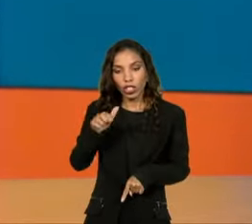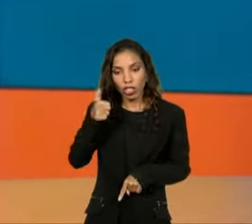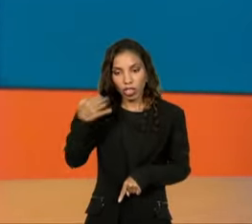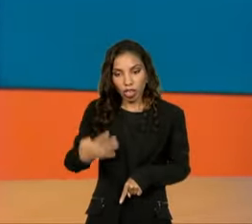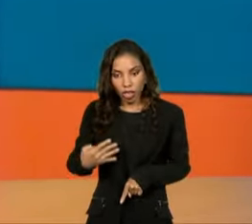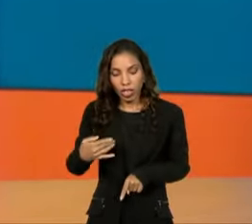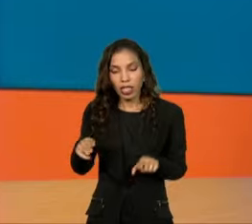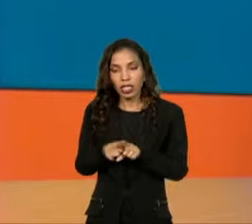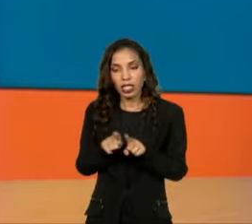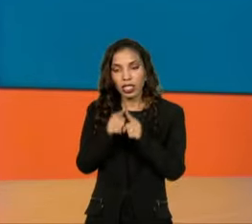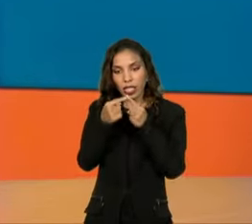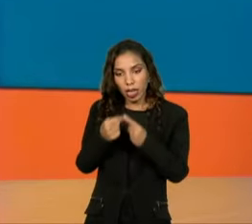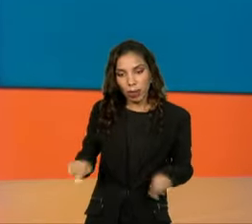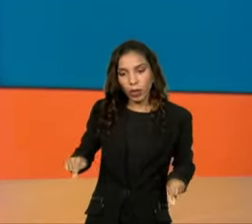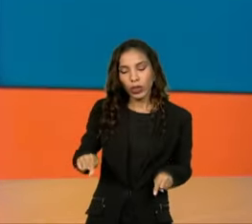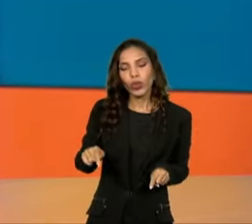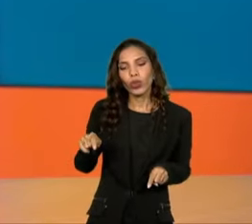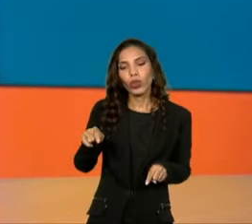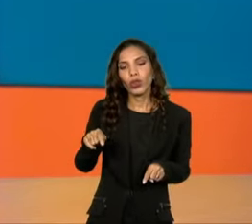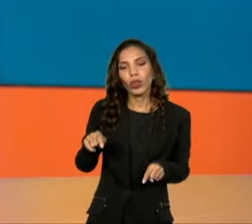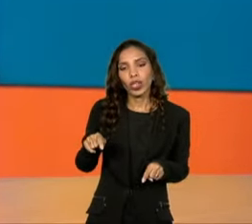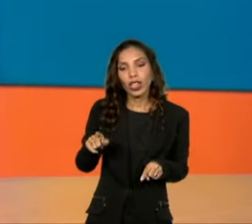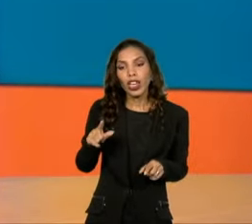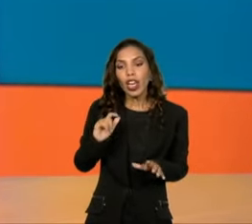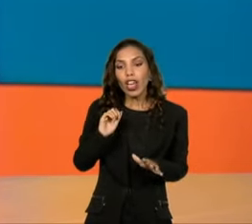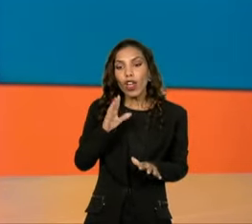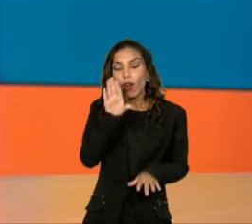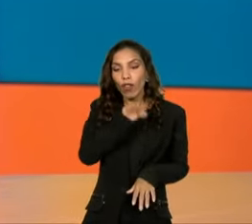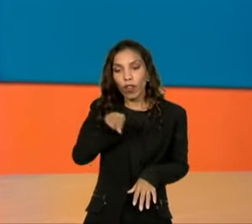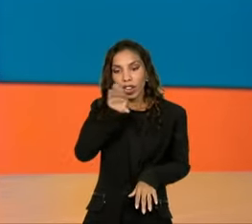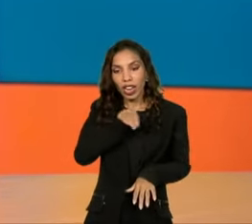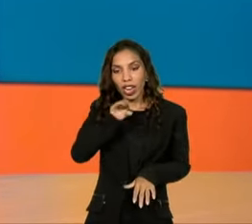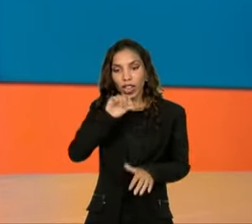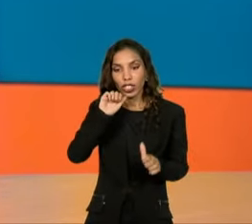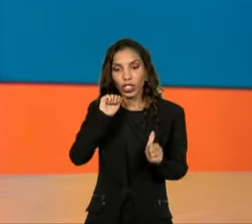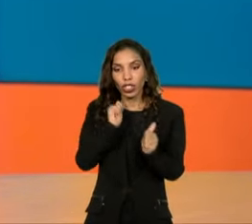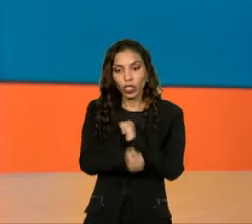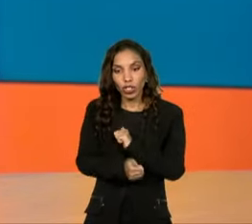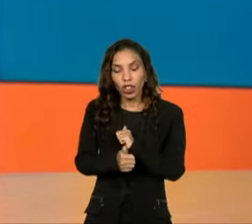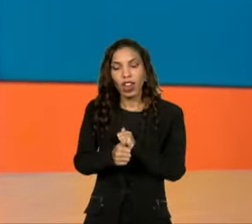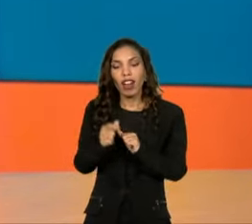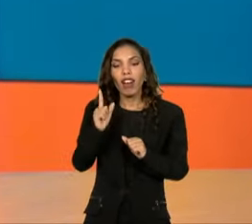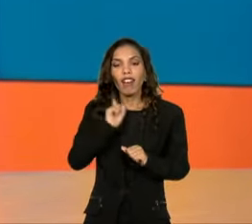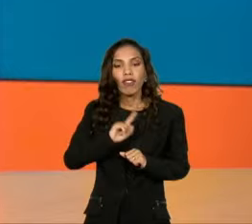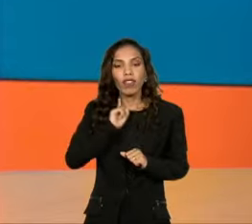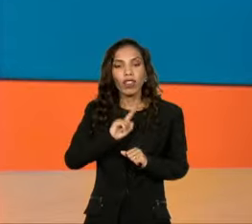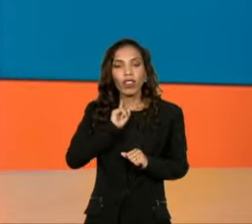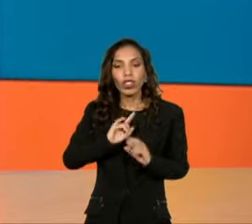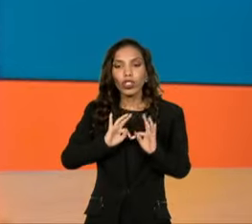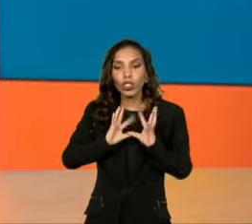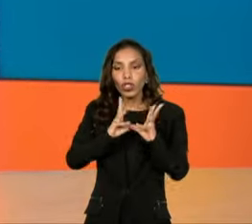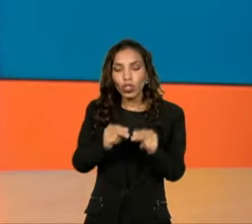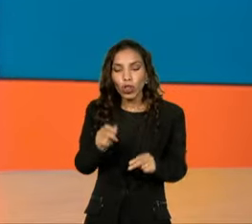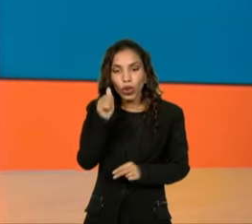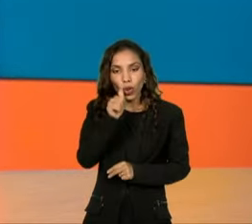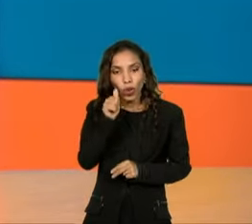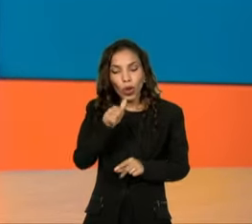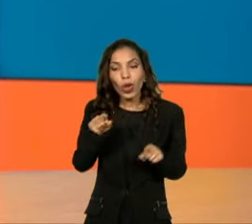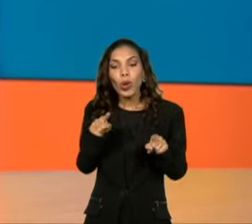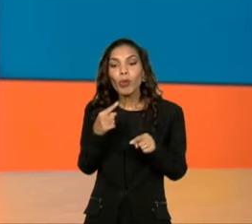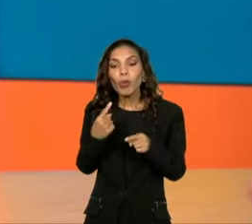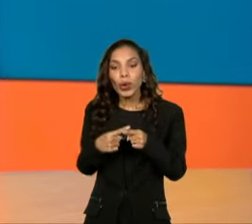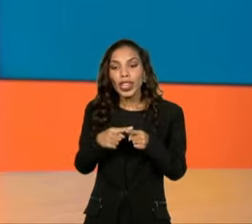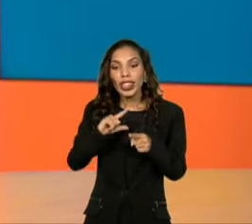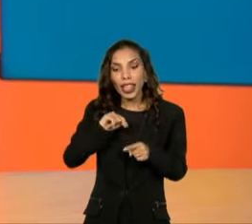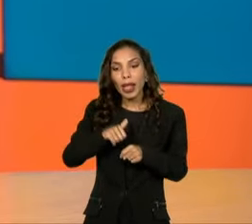na abertura do Campeonato Brasileiro. Vou narrar o jogo do Flamengo. Já tá definido. E vai ser uma transmissão toda feminina, porque vem mais